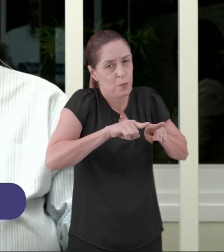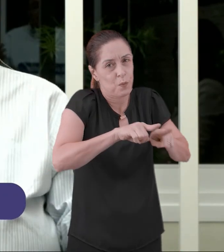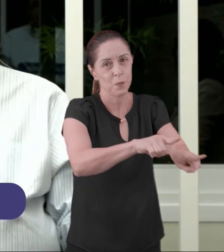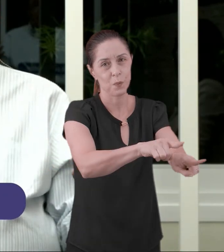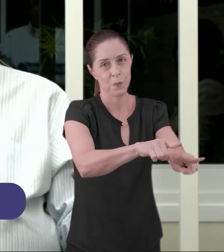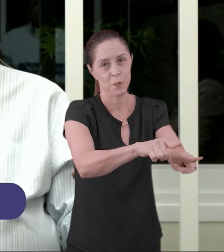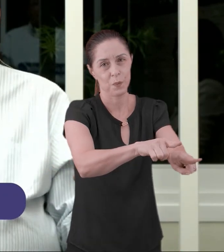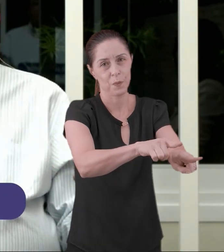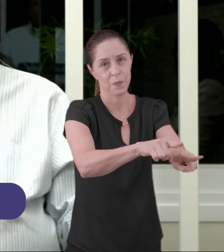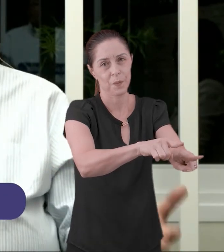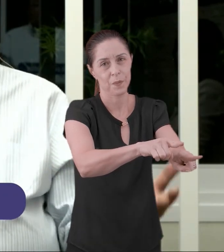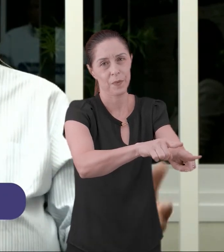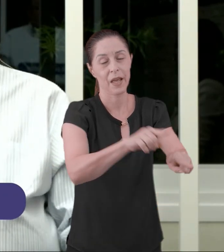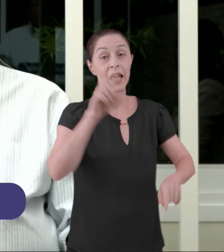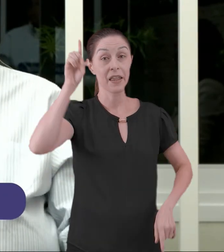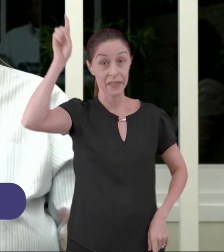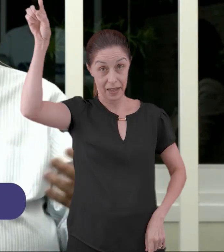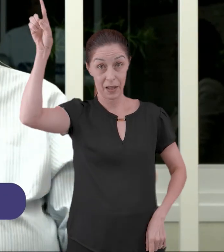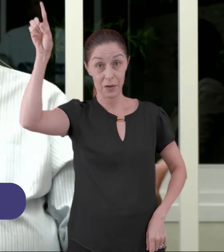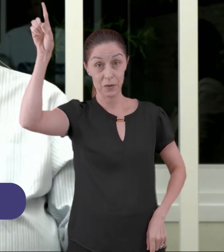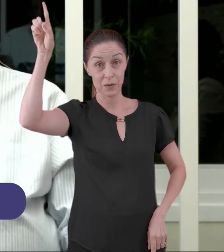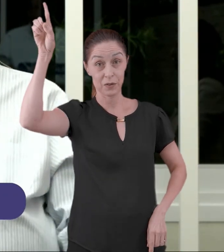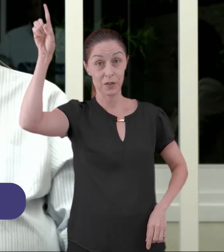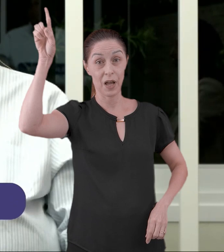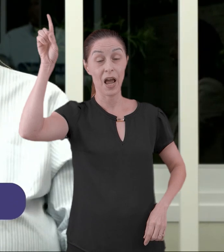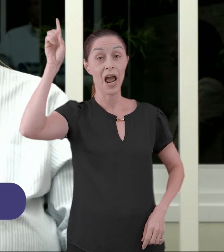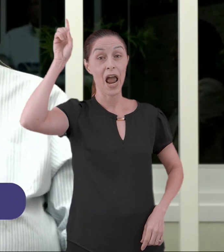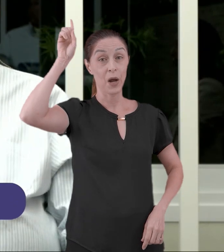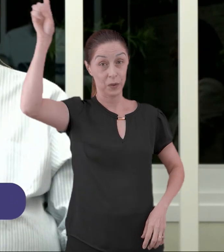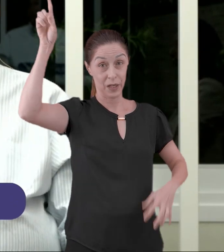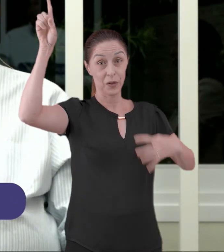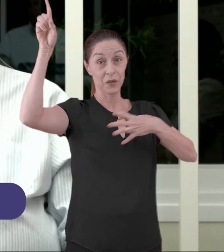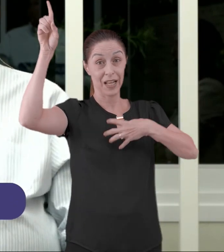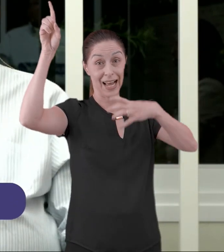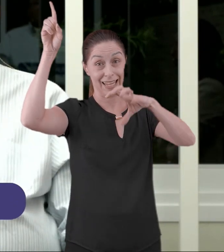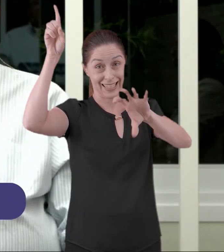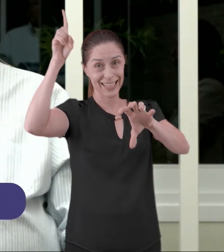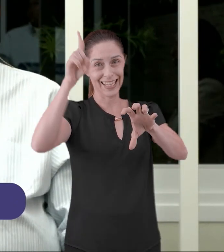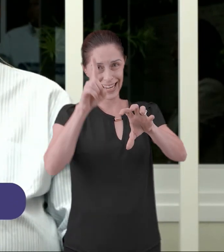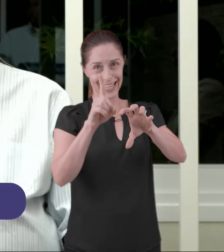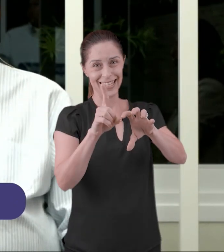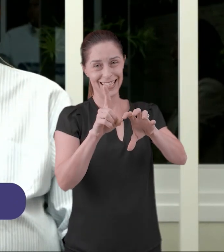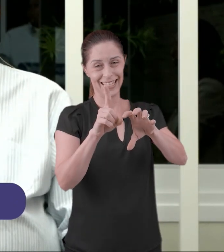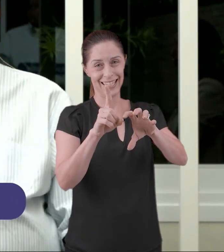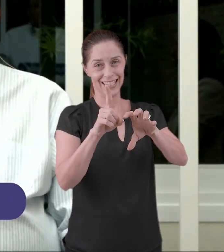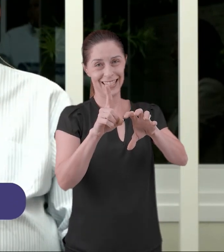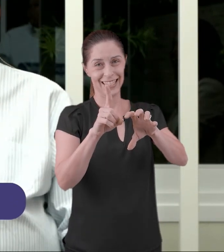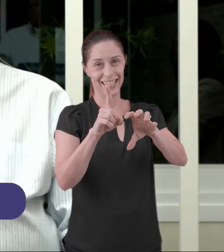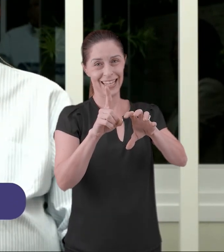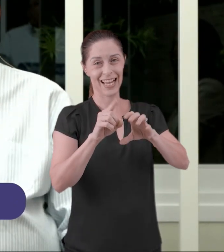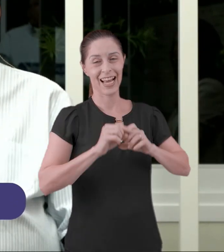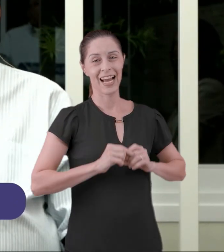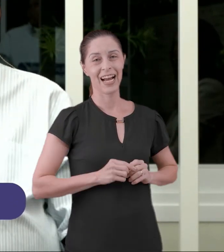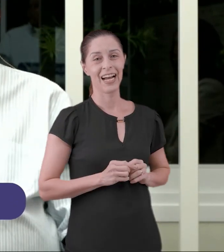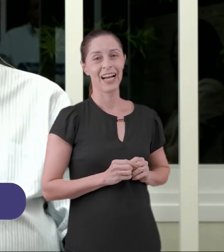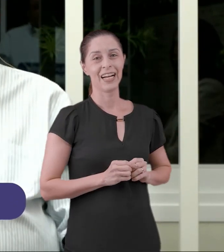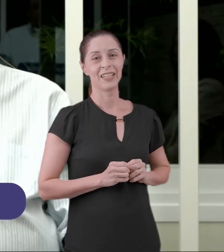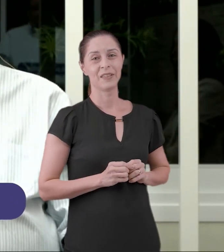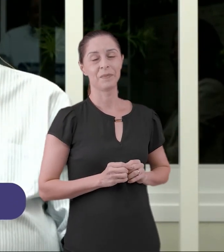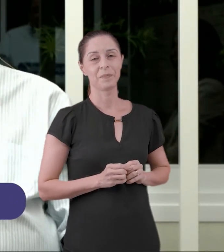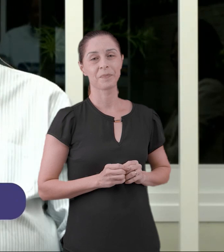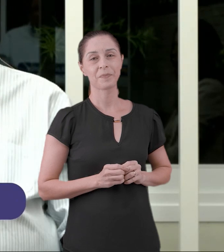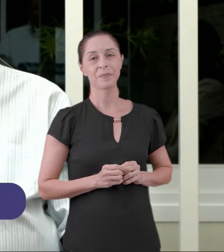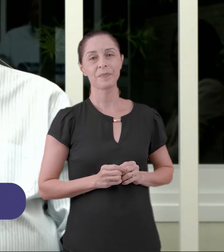Deus, Ele é o pai da ciência, do conhecimento. Então nós não podemos, nós temos que fazer